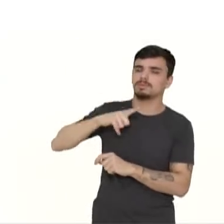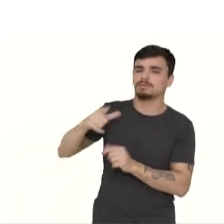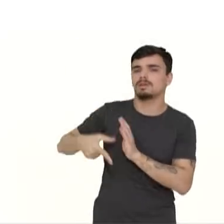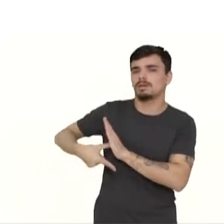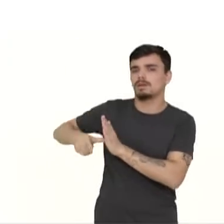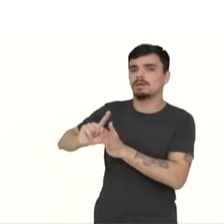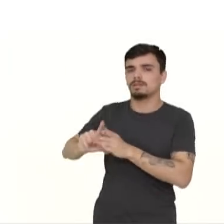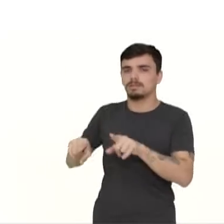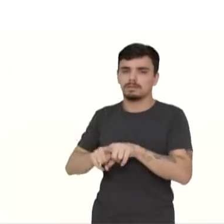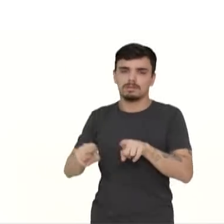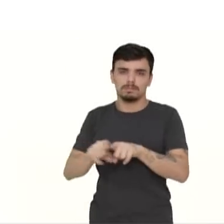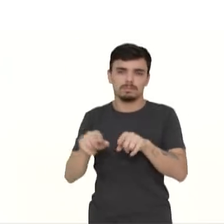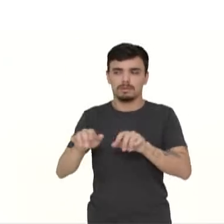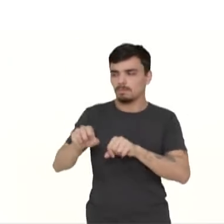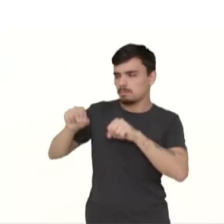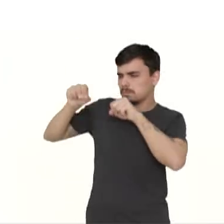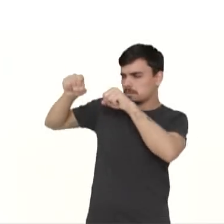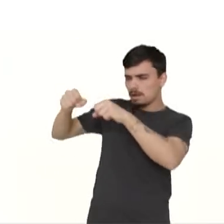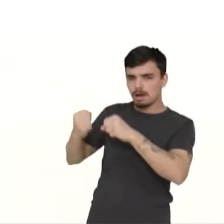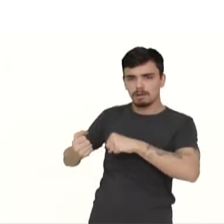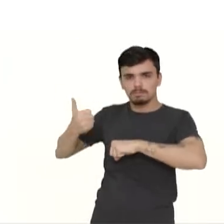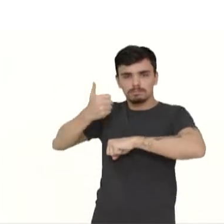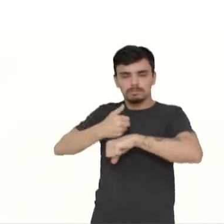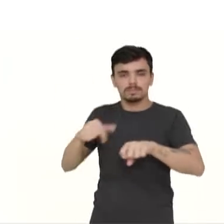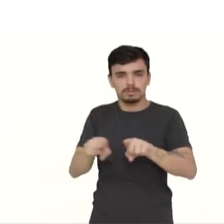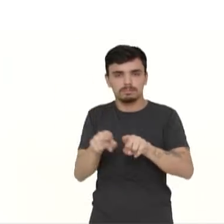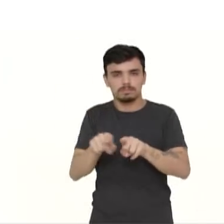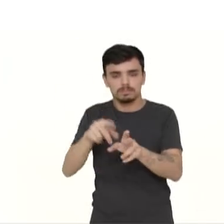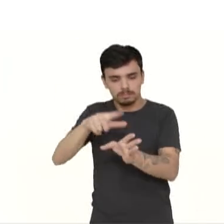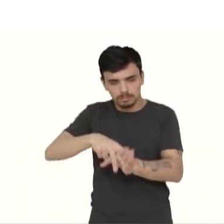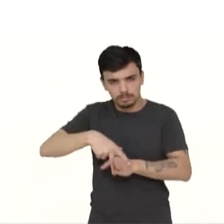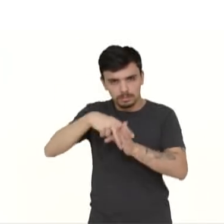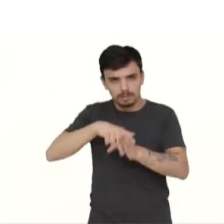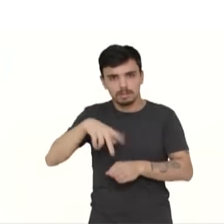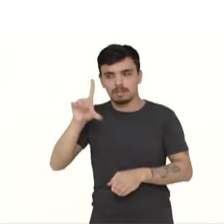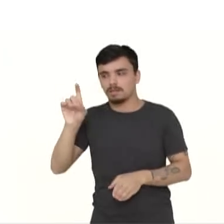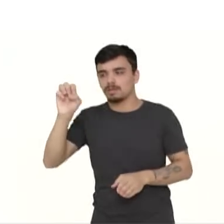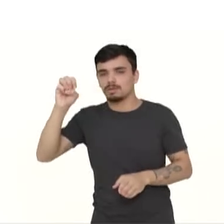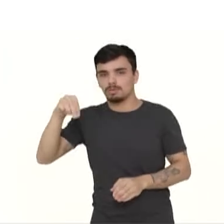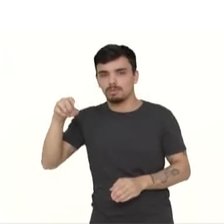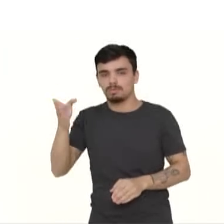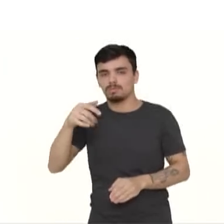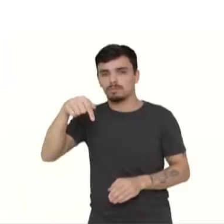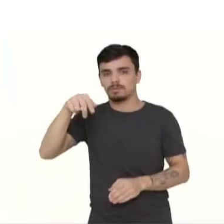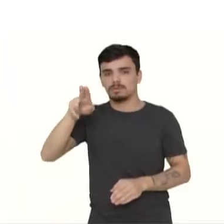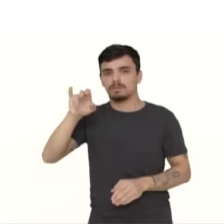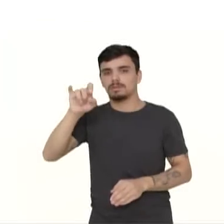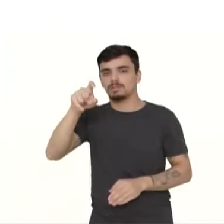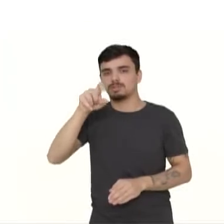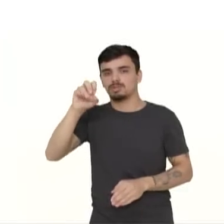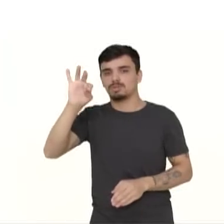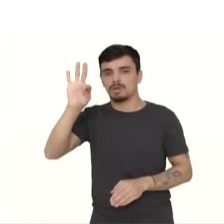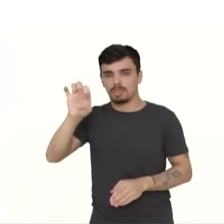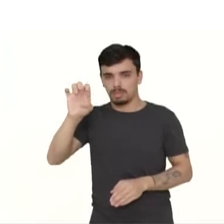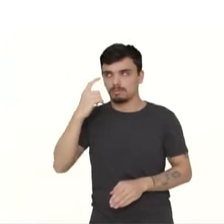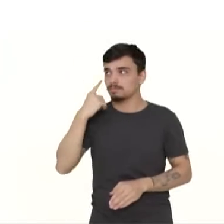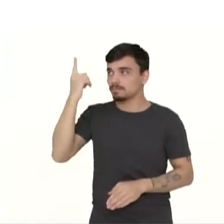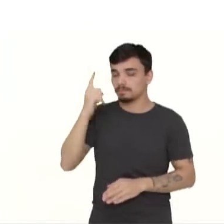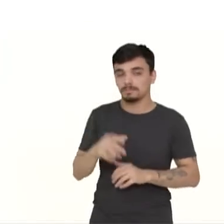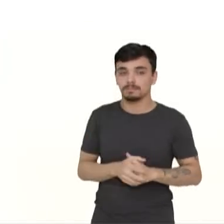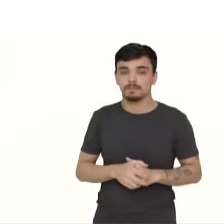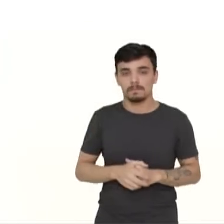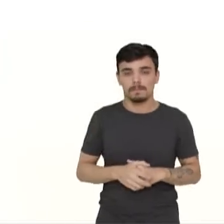existia do ser heróico do cavaleiro, que é o livro Dom Quixote de La Mancha, do Miguel de Cervantes. E